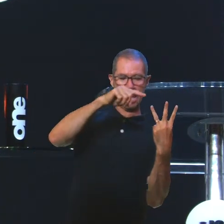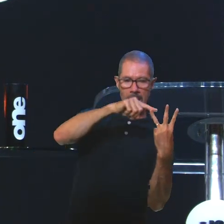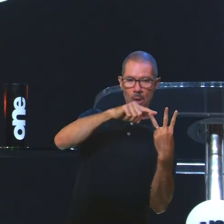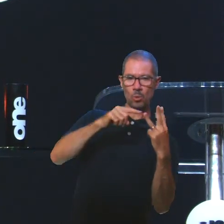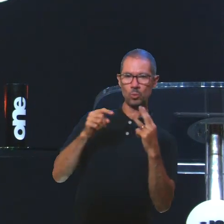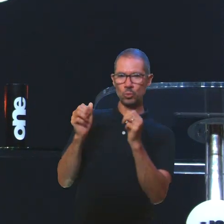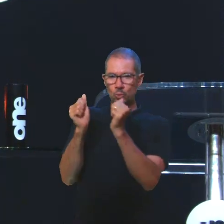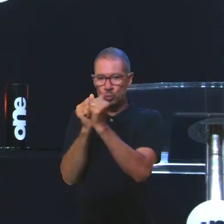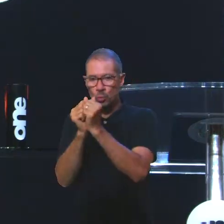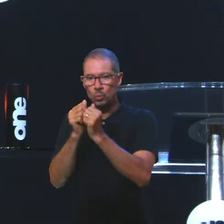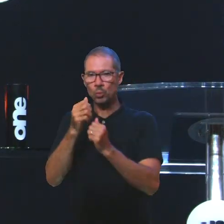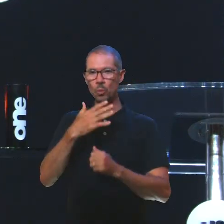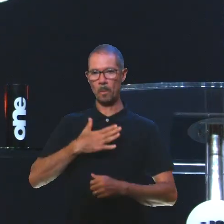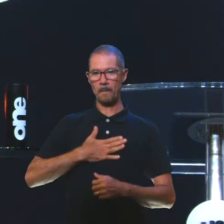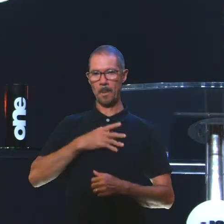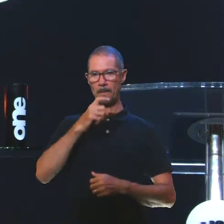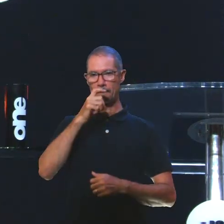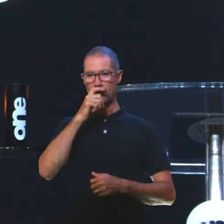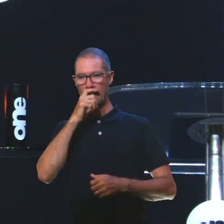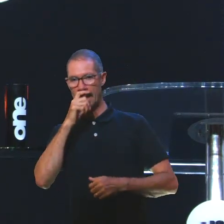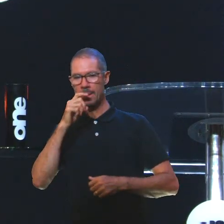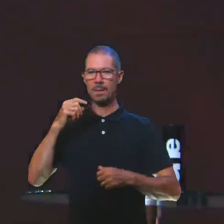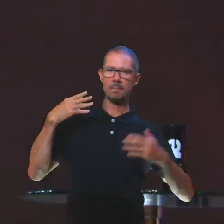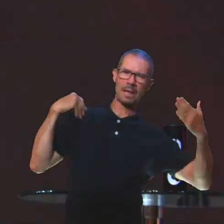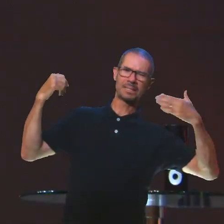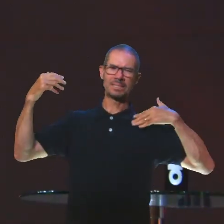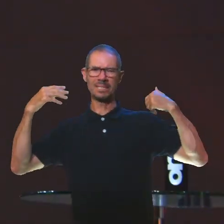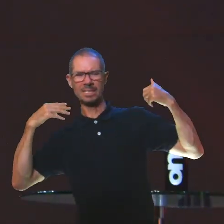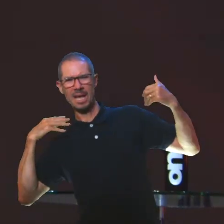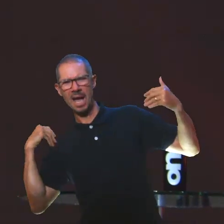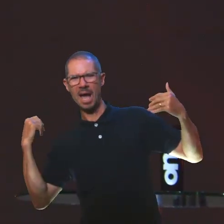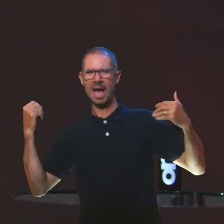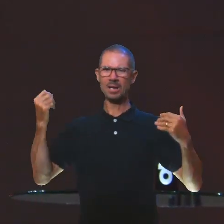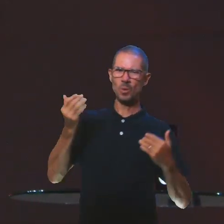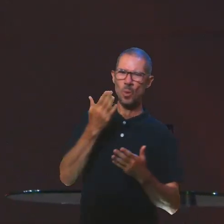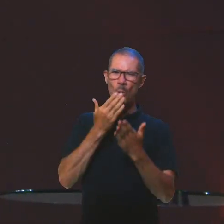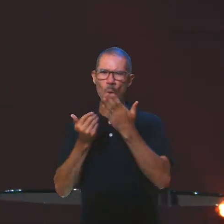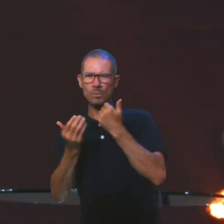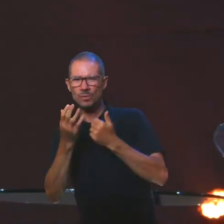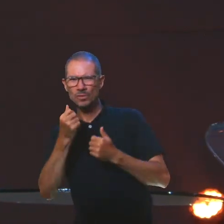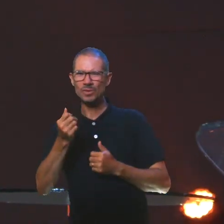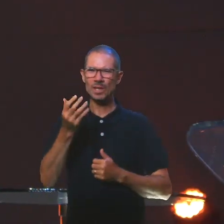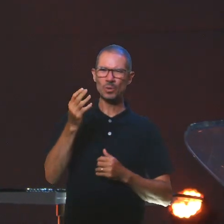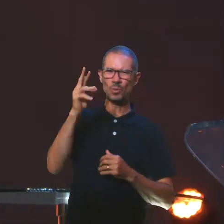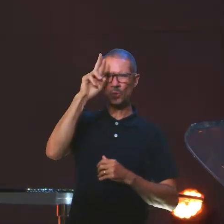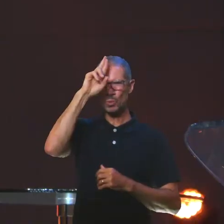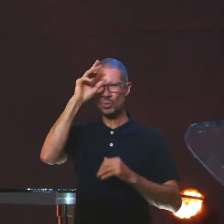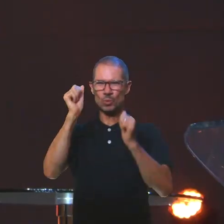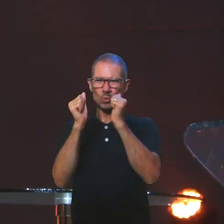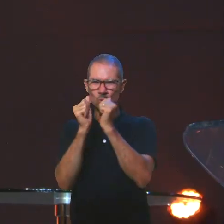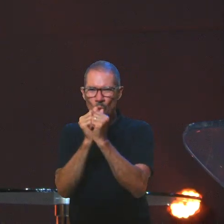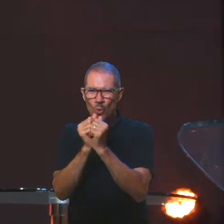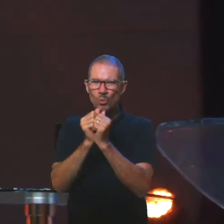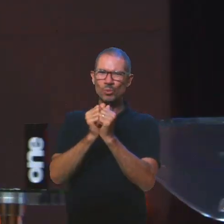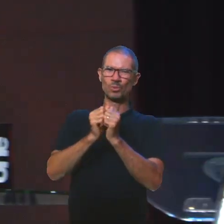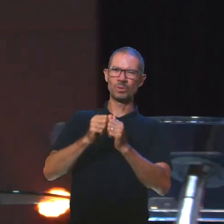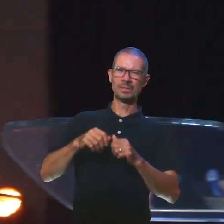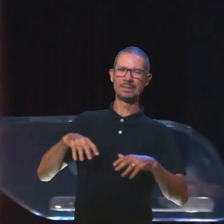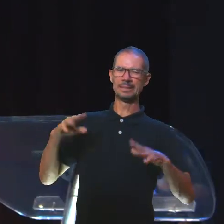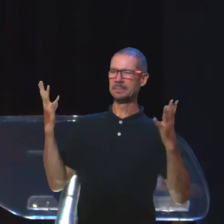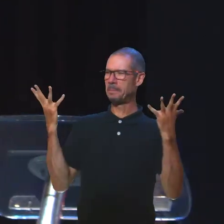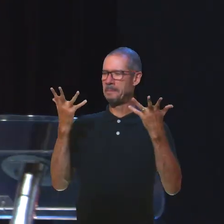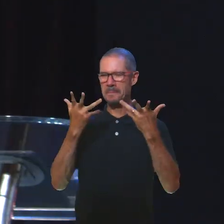inteiro juntos. Passeando, almoçando, visitando o vô. Que coisa maravilhosa. E